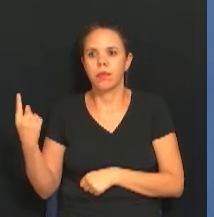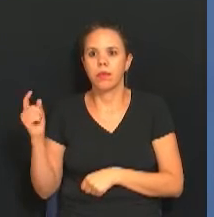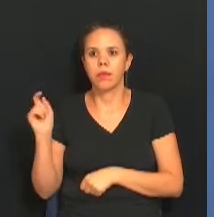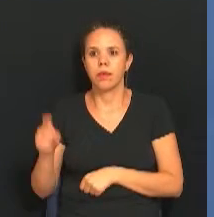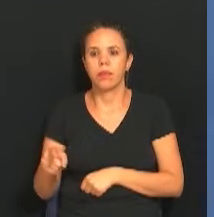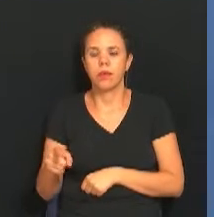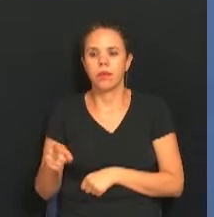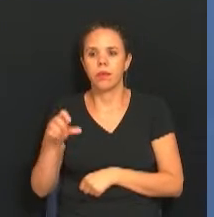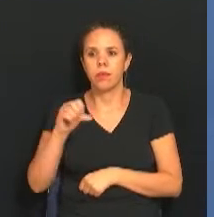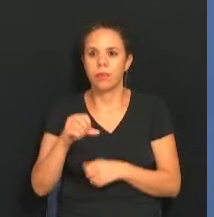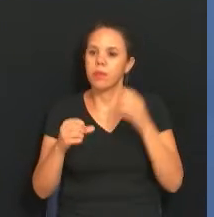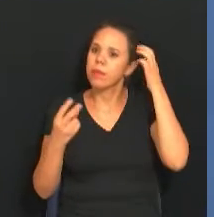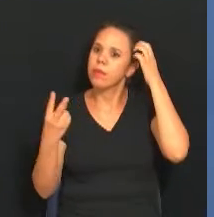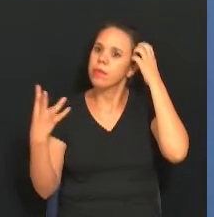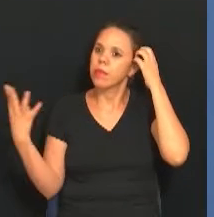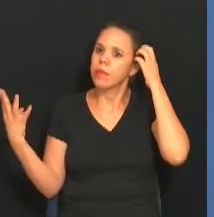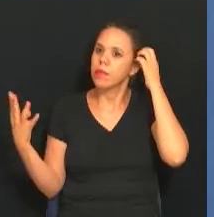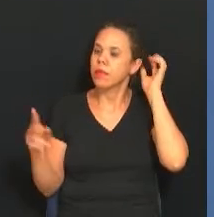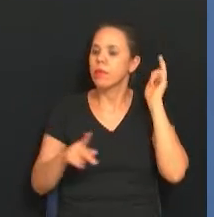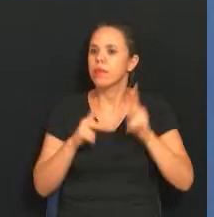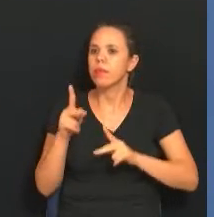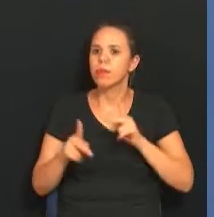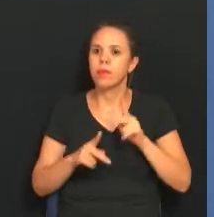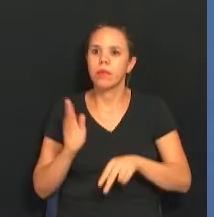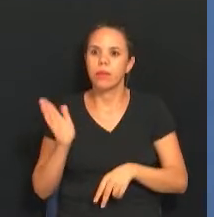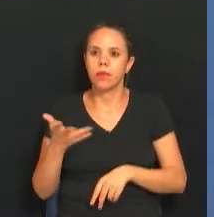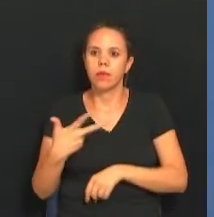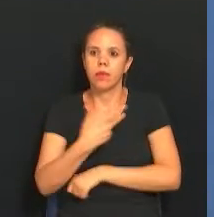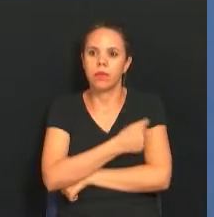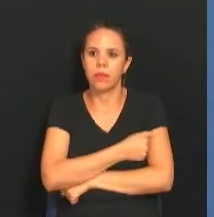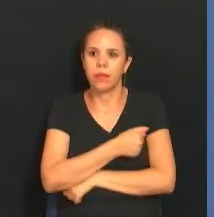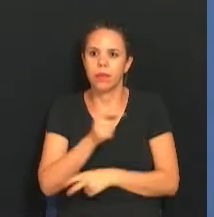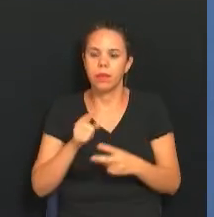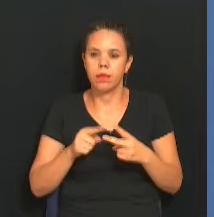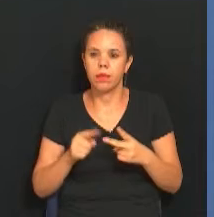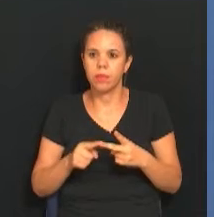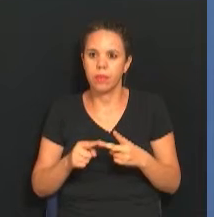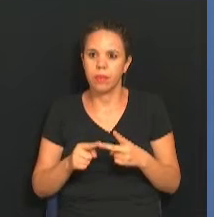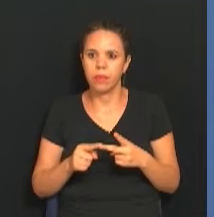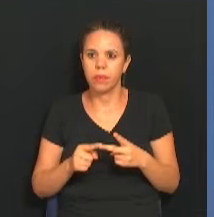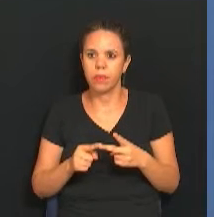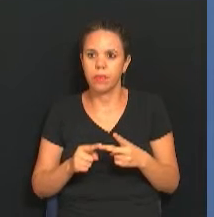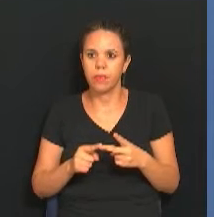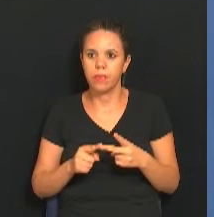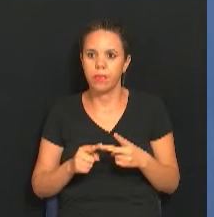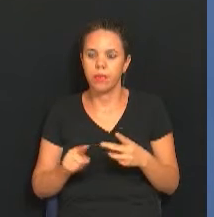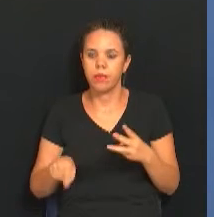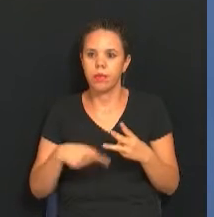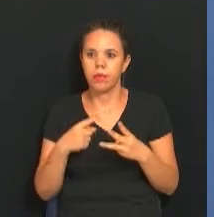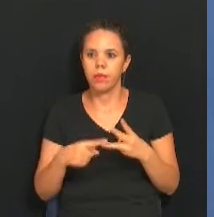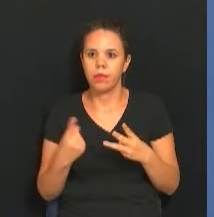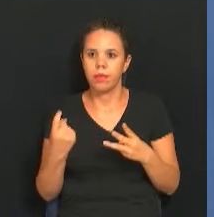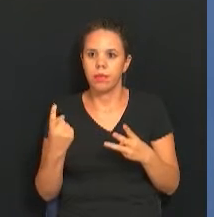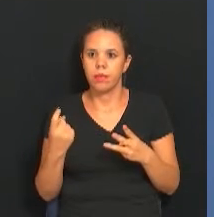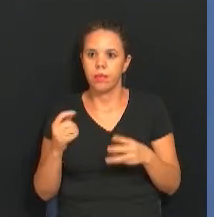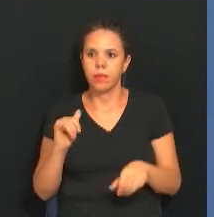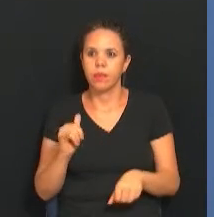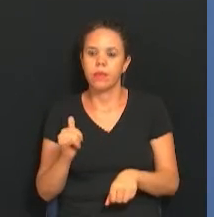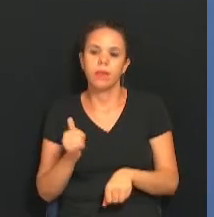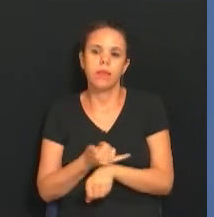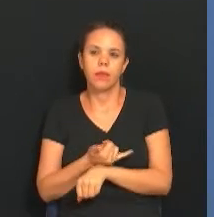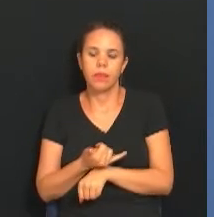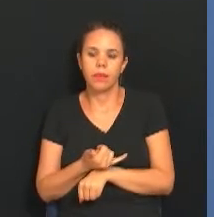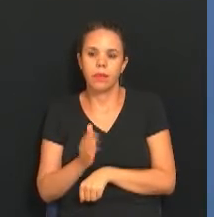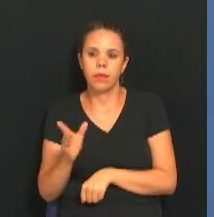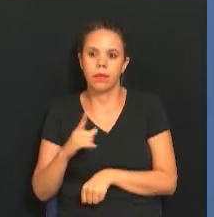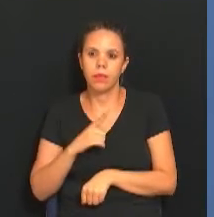em 1924 pessoas já tomaram as duas doses ou aquela dó e da Jansen e